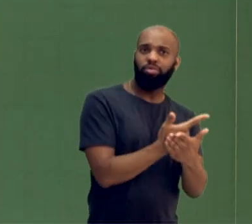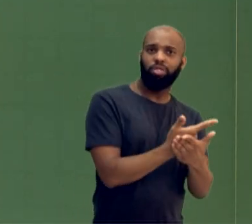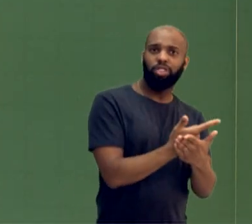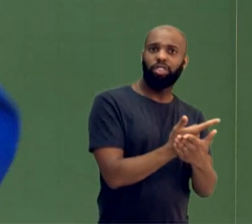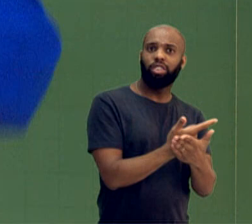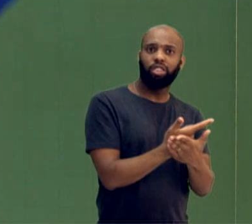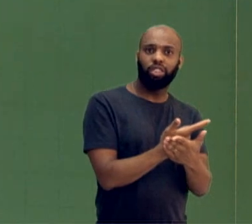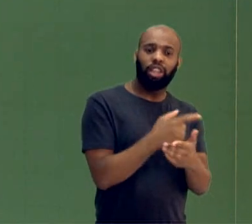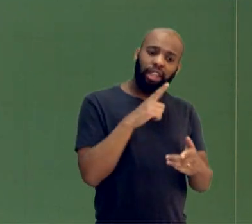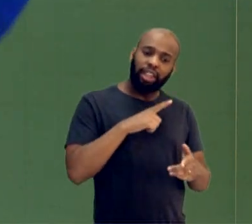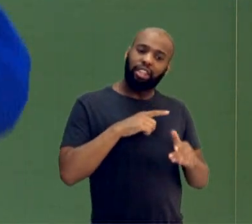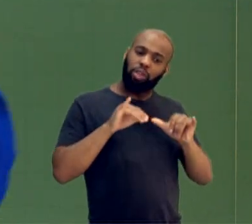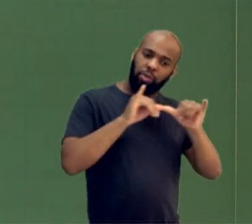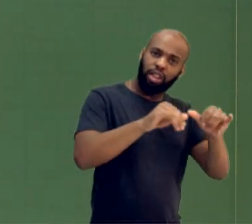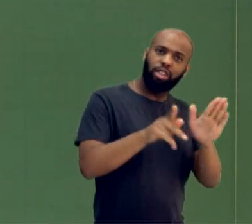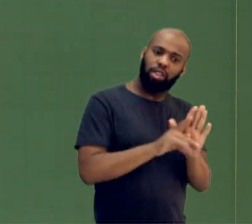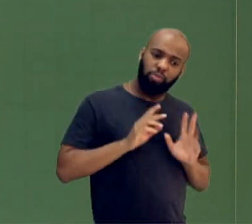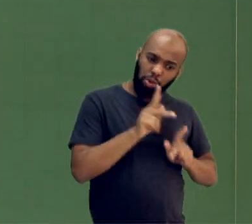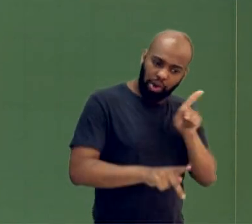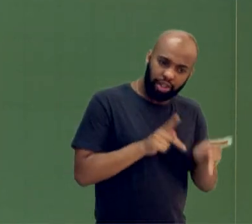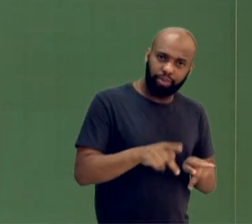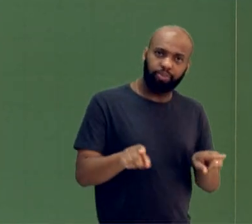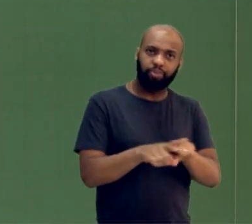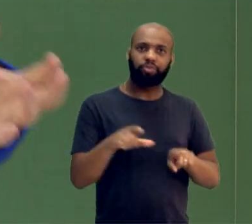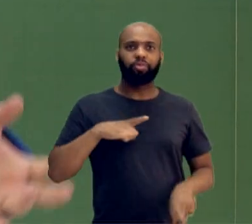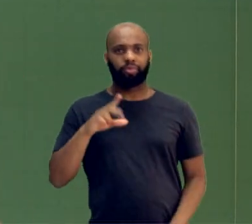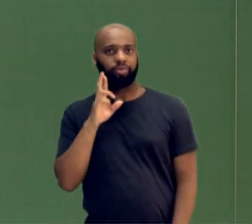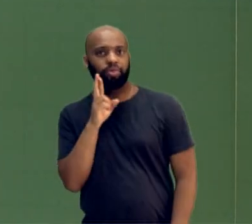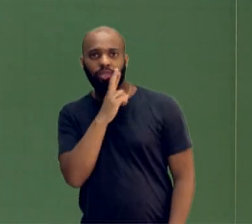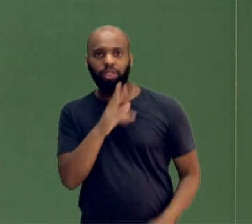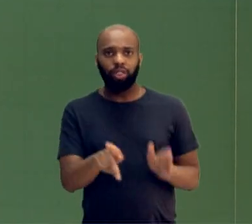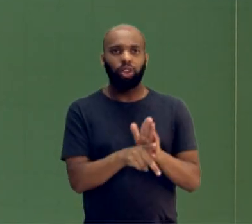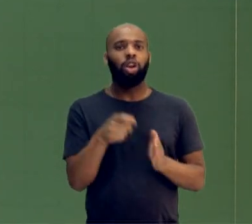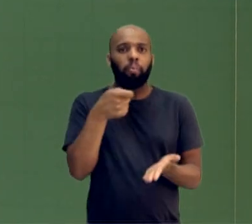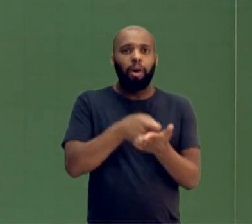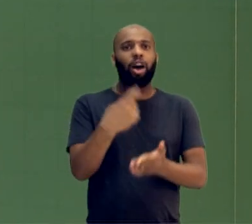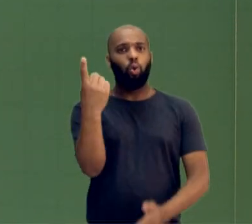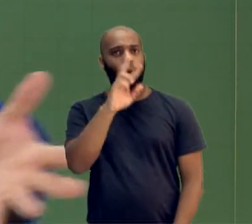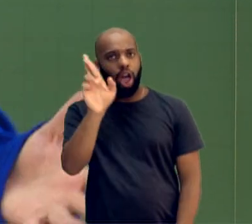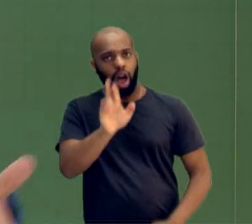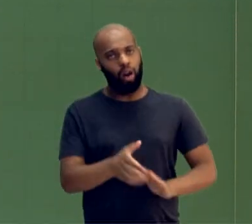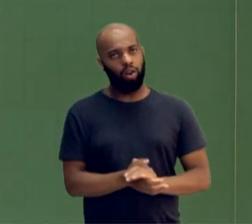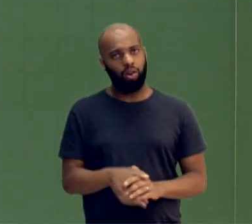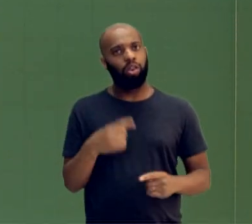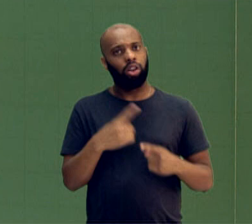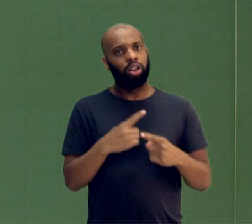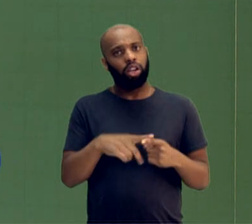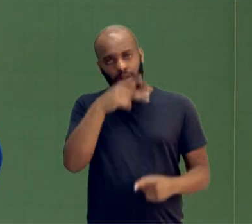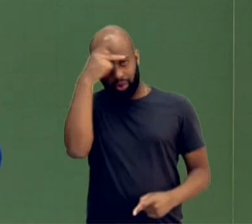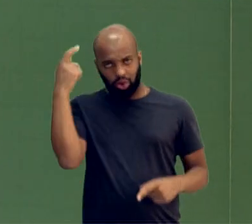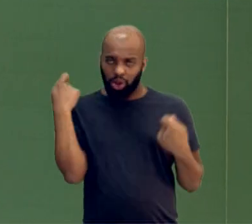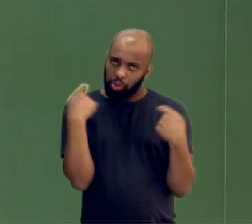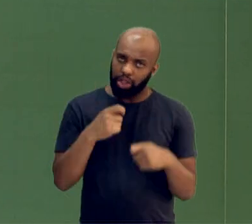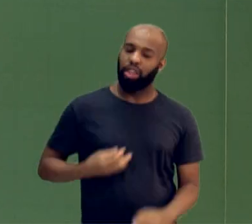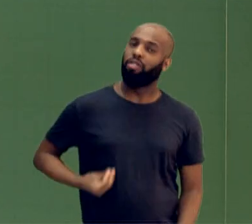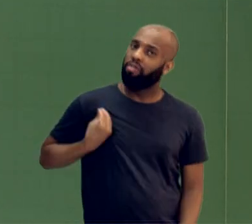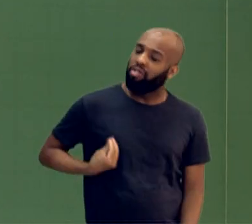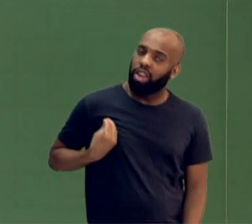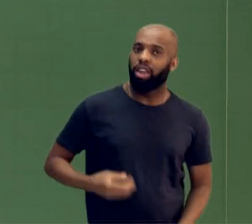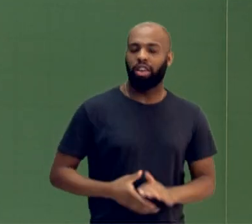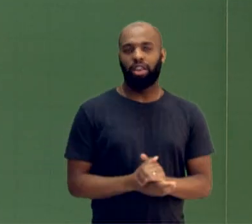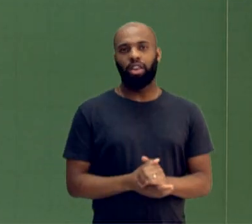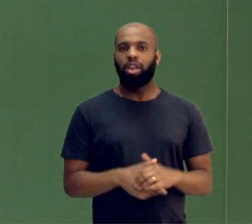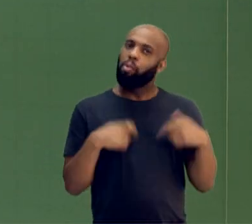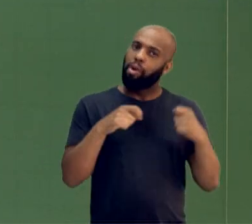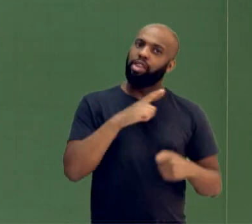mercado popular, tem que ter um restaurante de um real ali, né? Tem que ter essas questões, porque as pessoas precisam subsistir. Precisa um